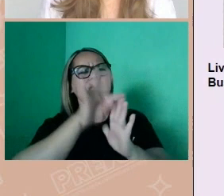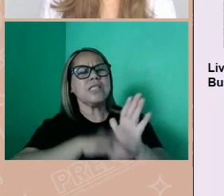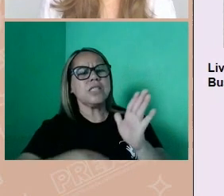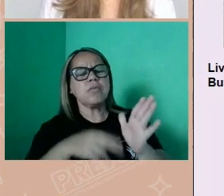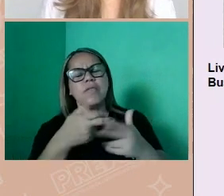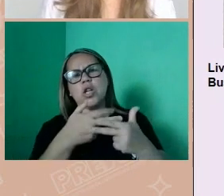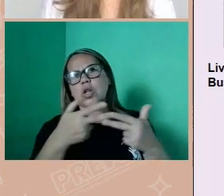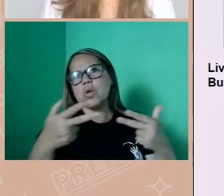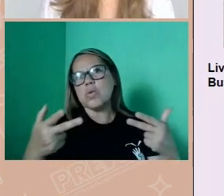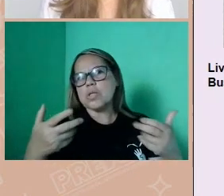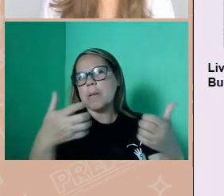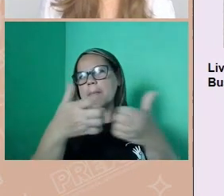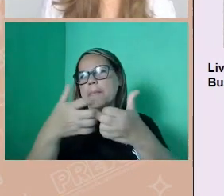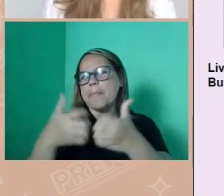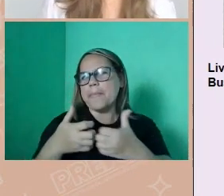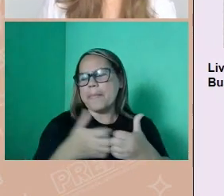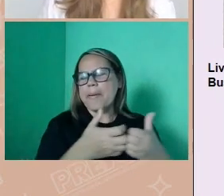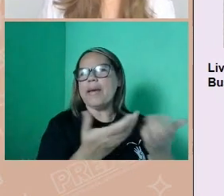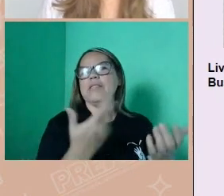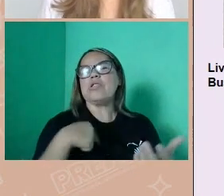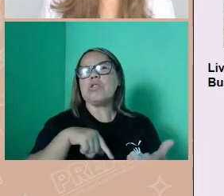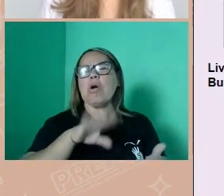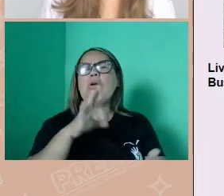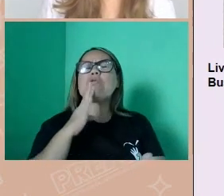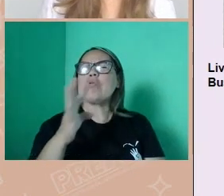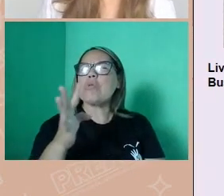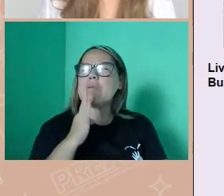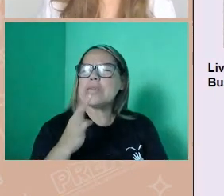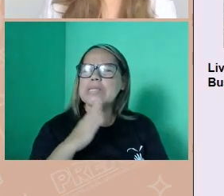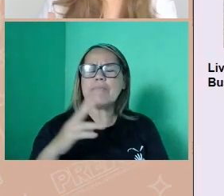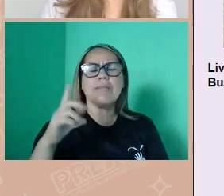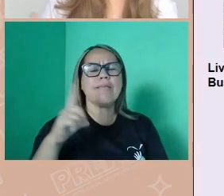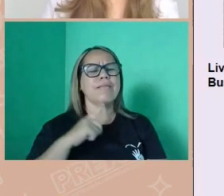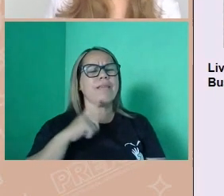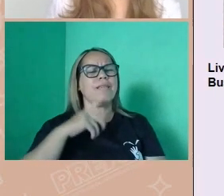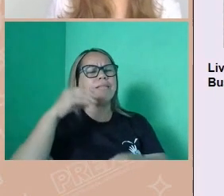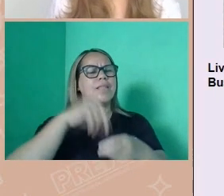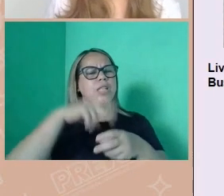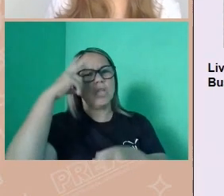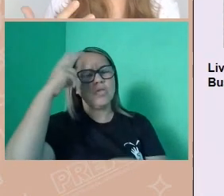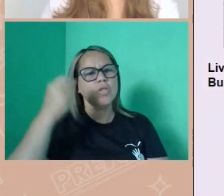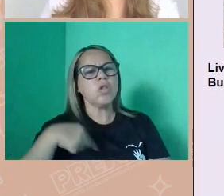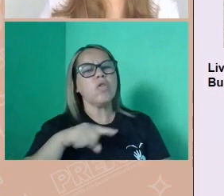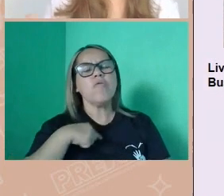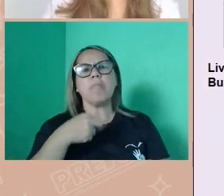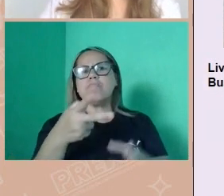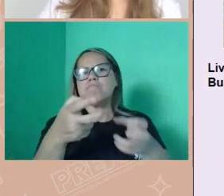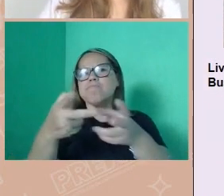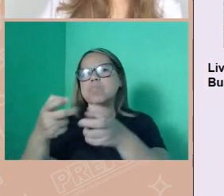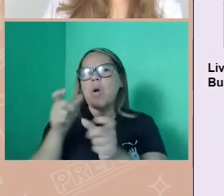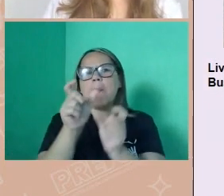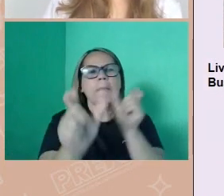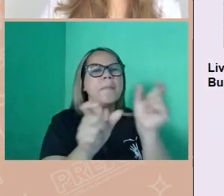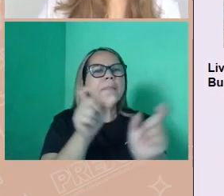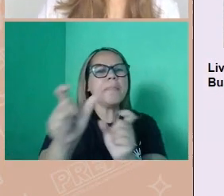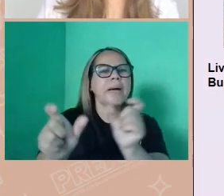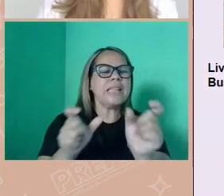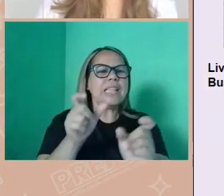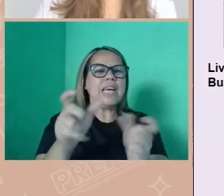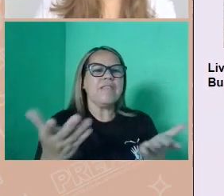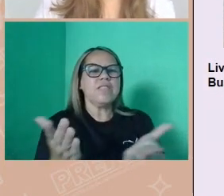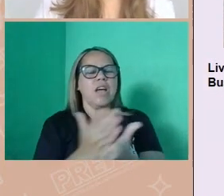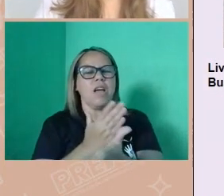próximas da nossa realidade que a gente conhece que está na nossa cultura a gente vai conseguir reconhecer algumas palavras e algumas